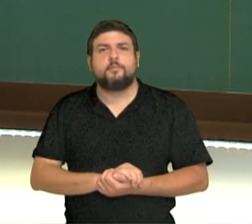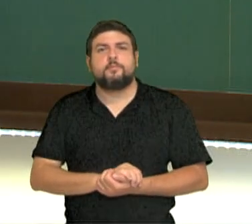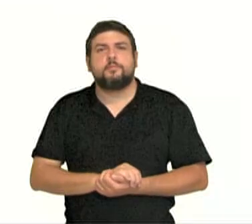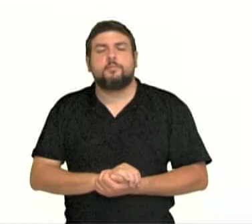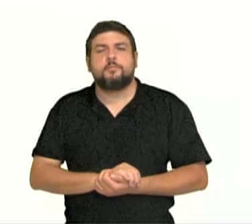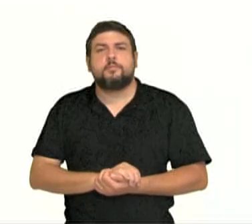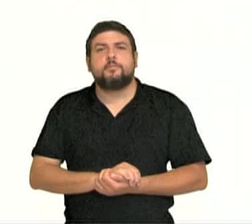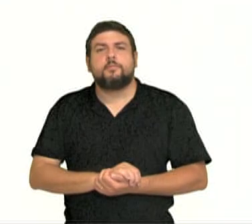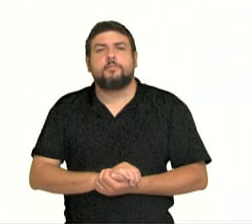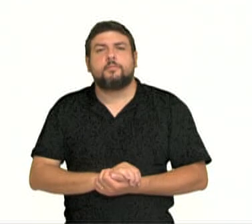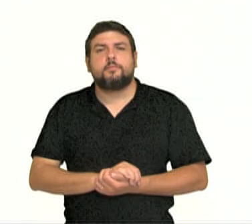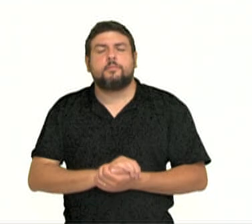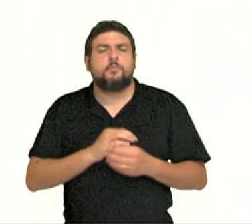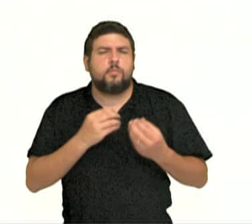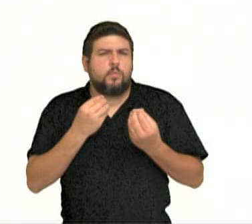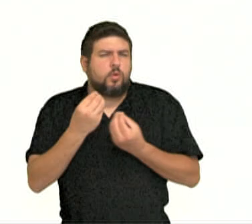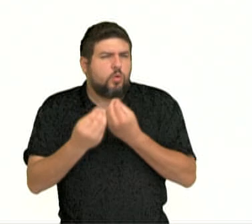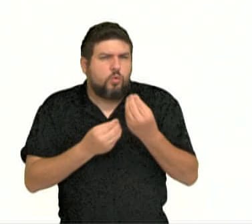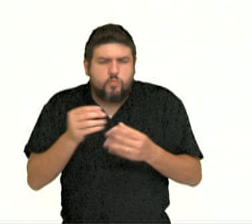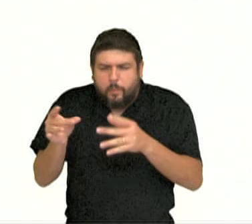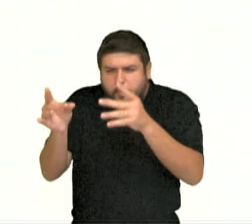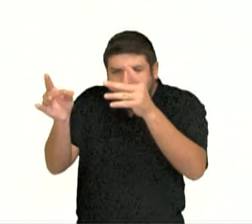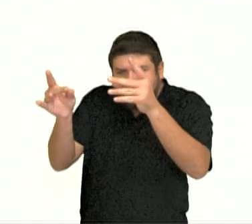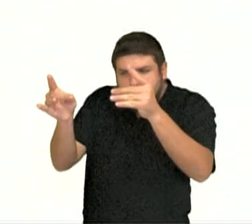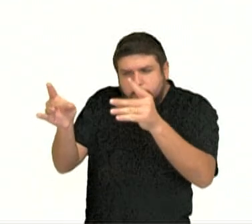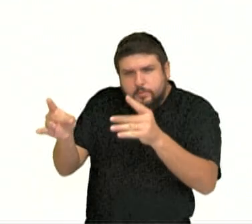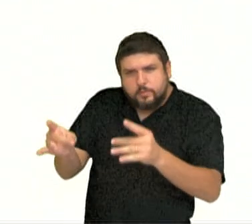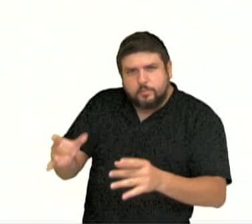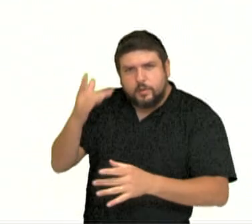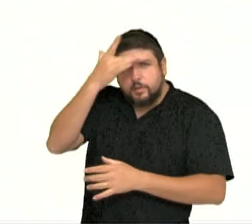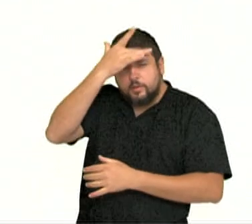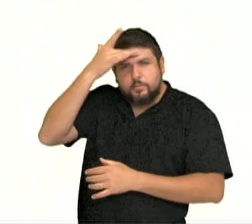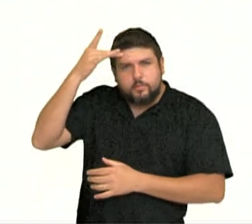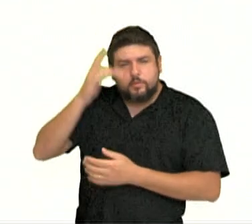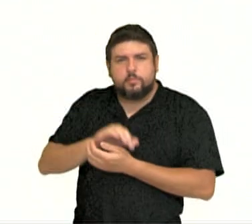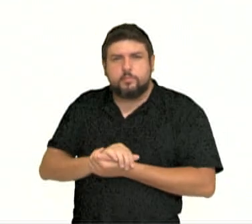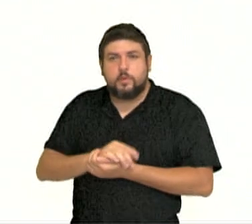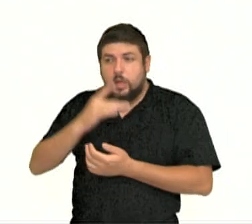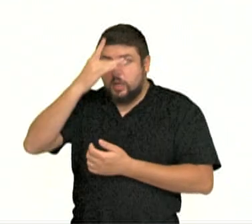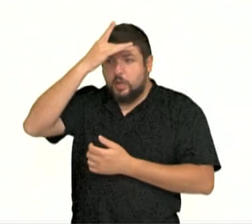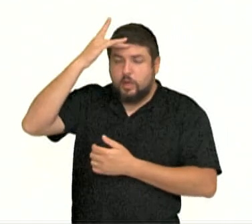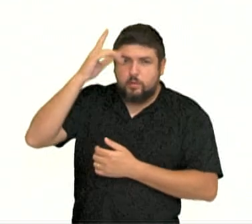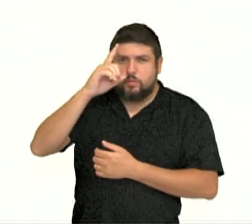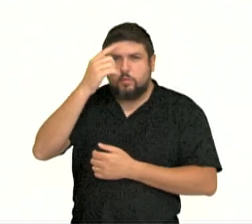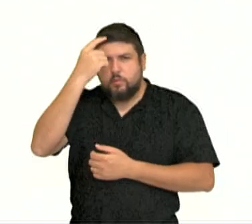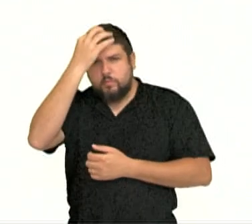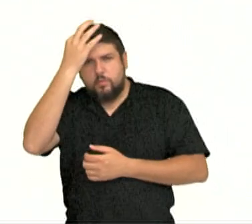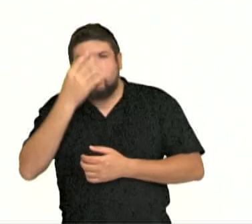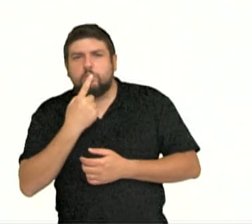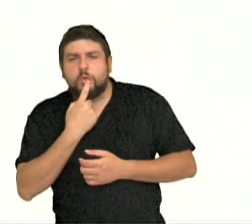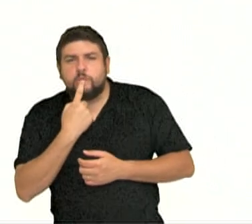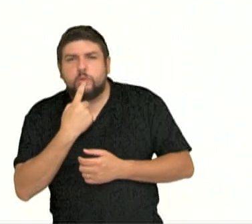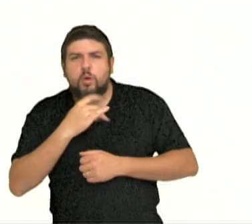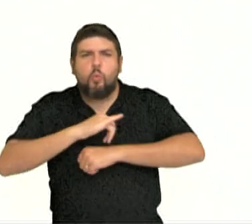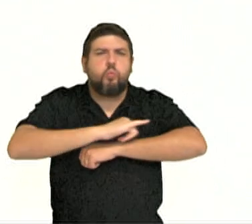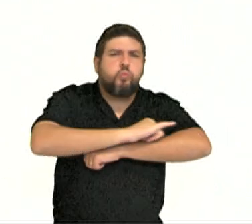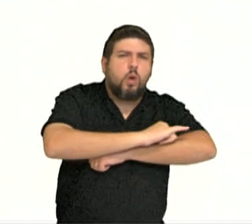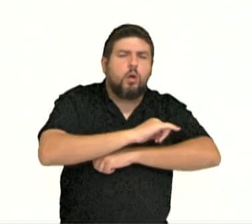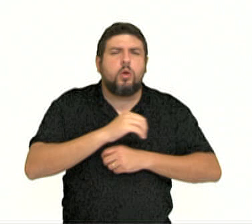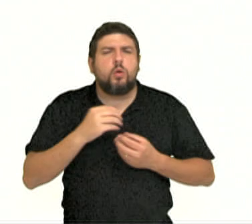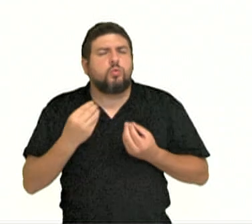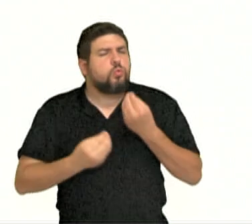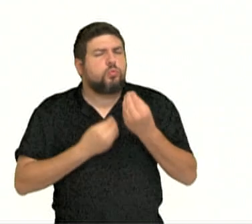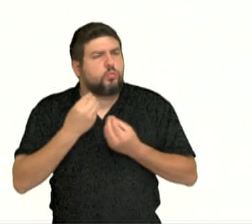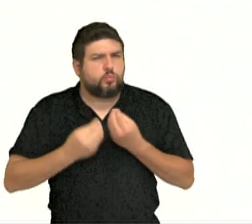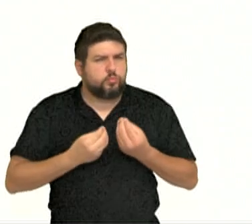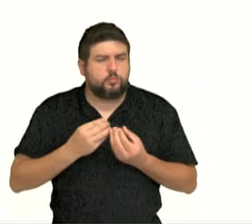Como descrever as pessoas? Então, já falamos de pessoas ruivas, pessoas gordas. Como que a gente descreve fisicamente as